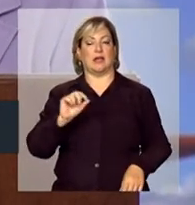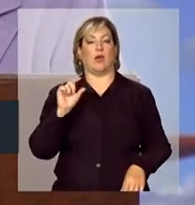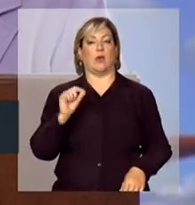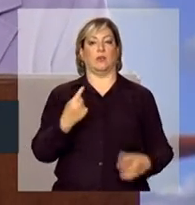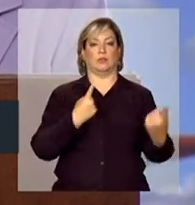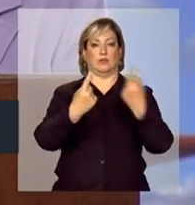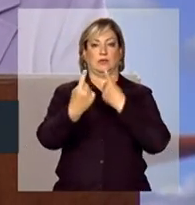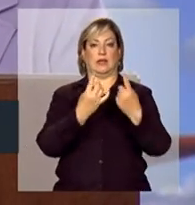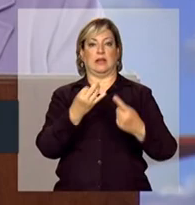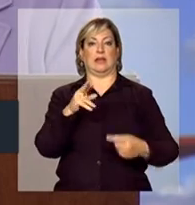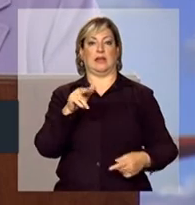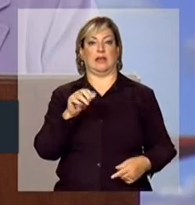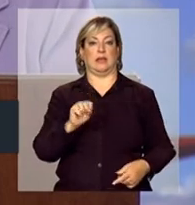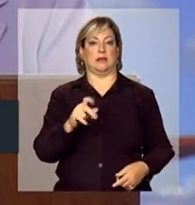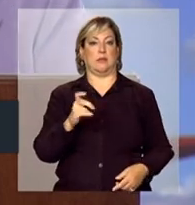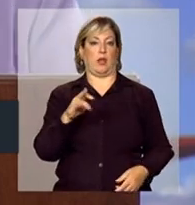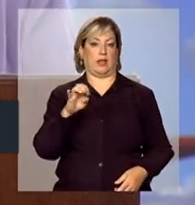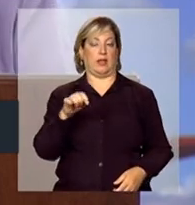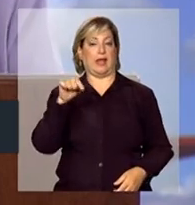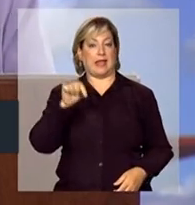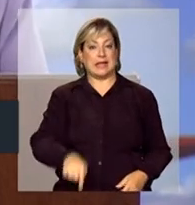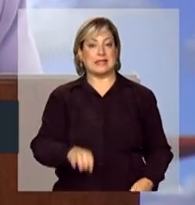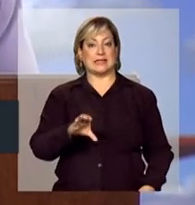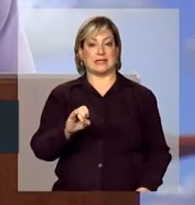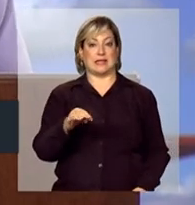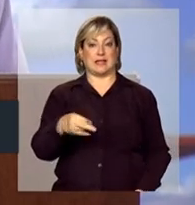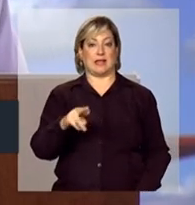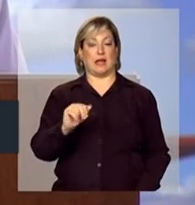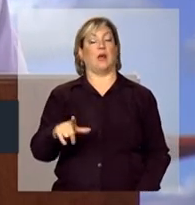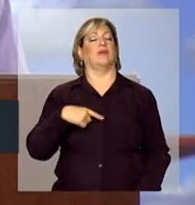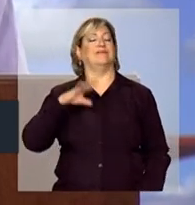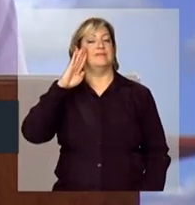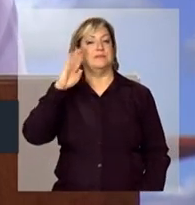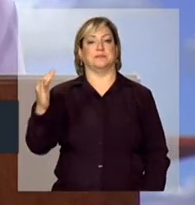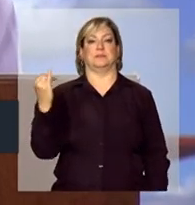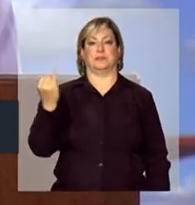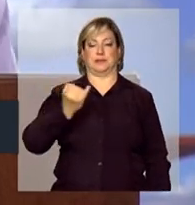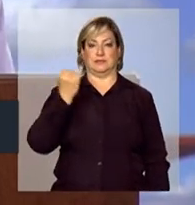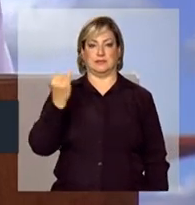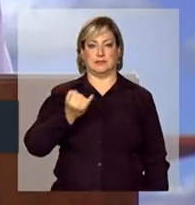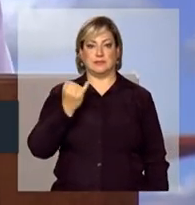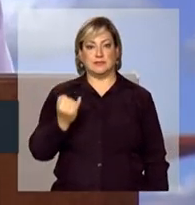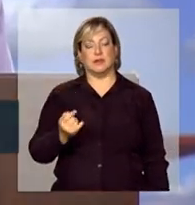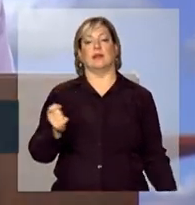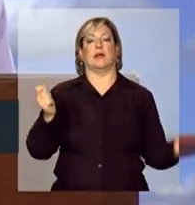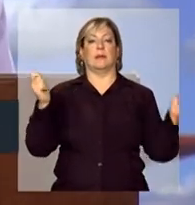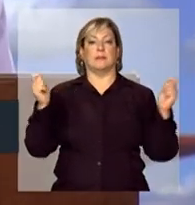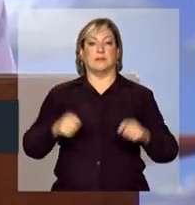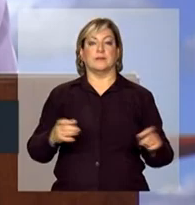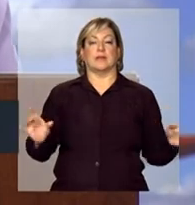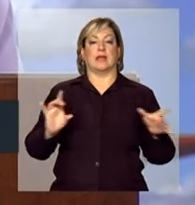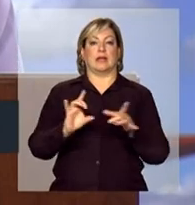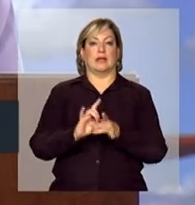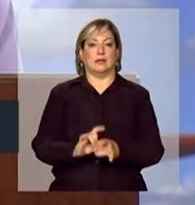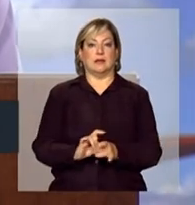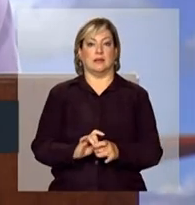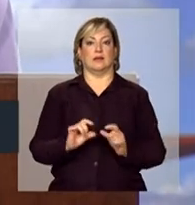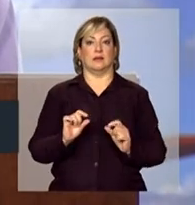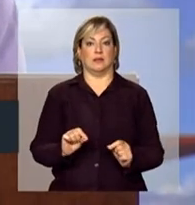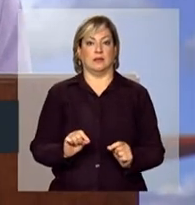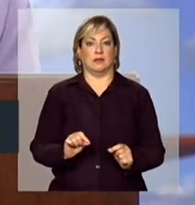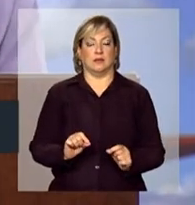transportes esta Central é fundamental Para viabilizar a integração